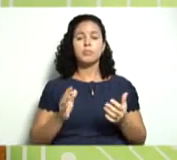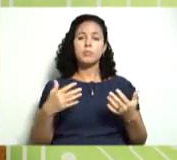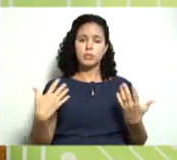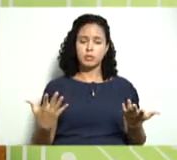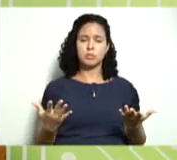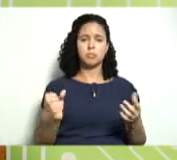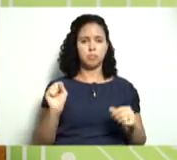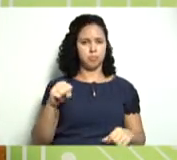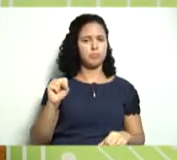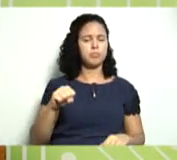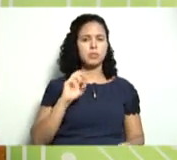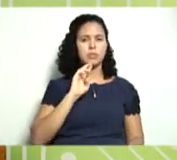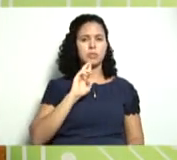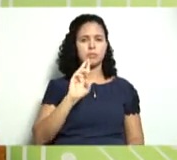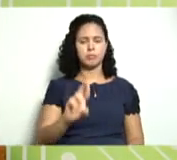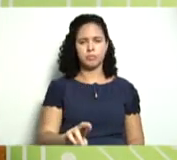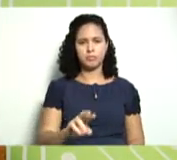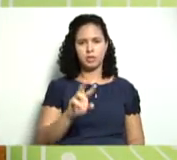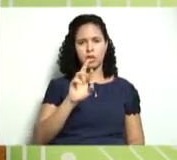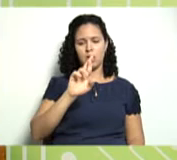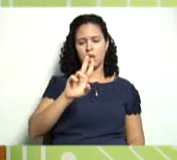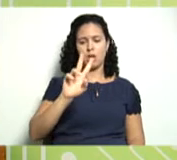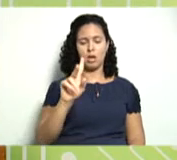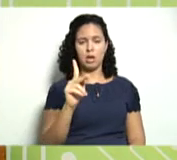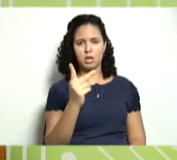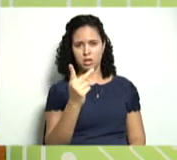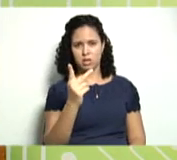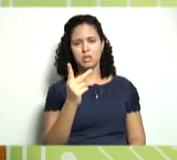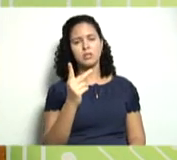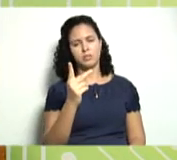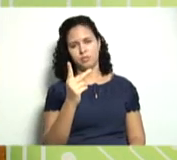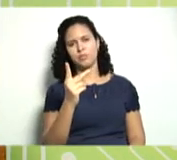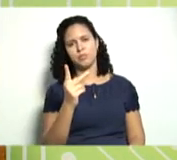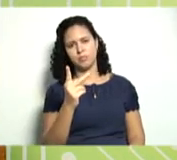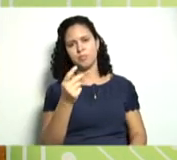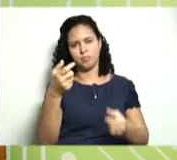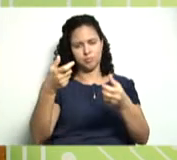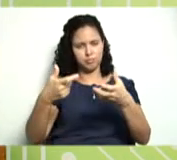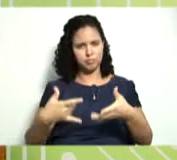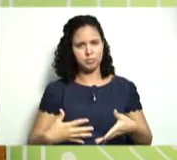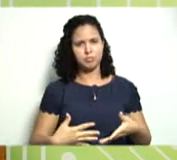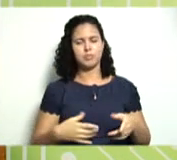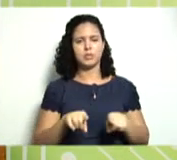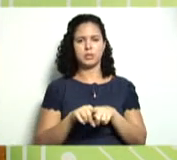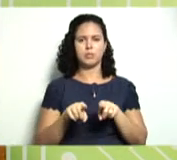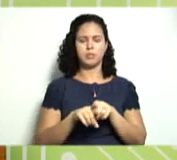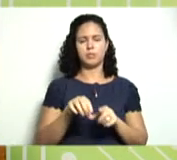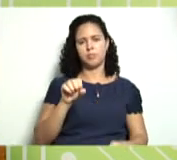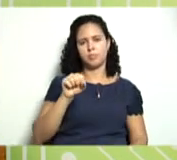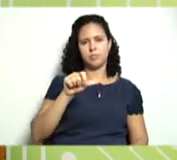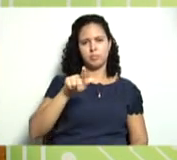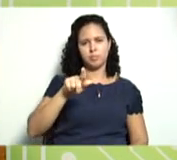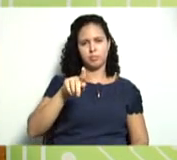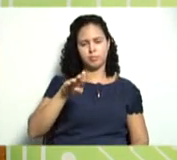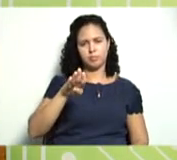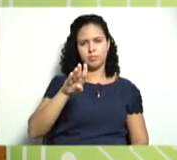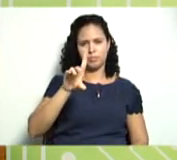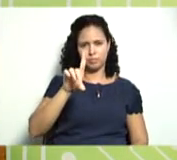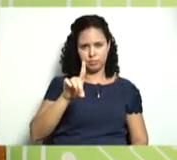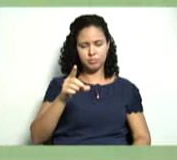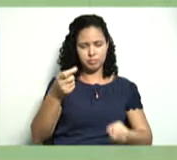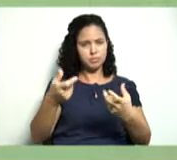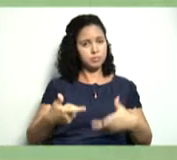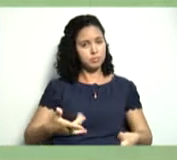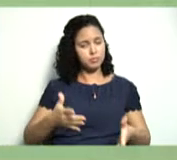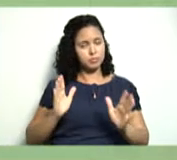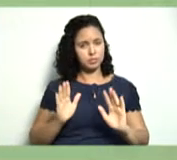o essa sigla rh recursos humanos e sobre o sgbd estão continuando aqui nós